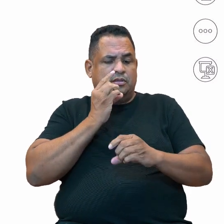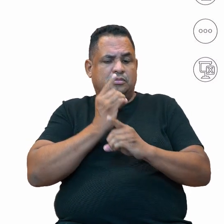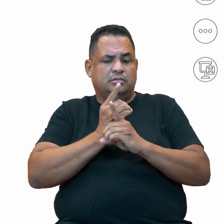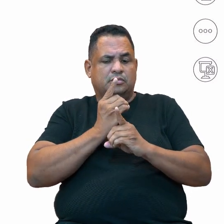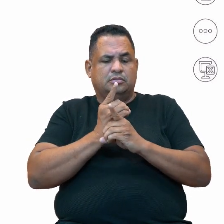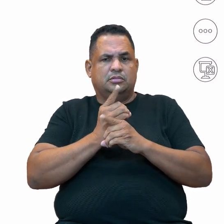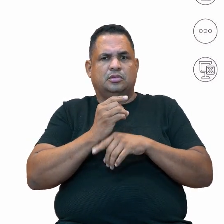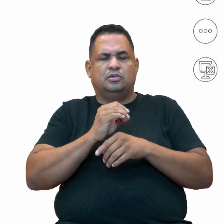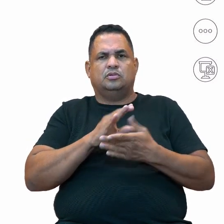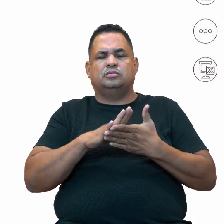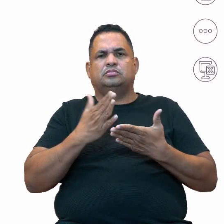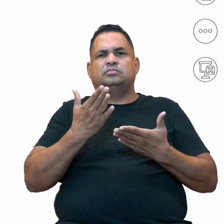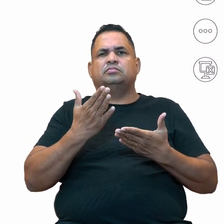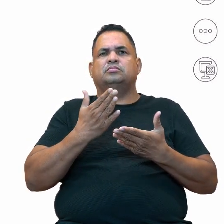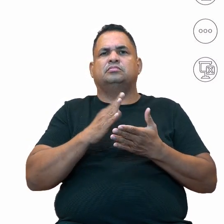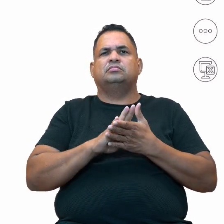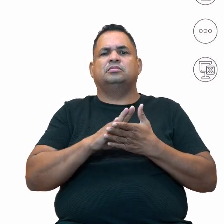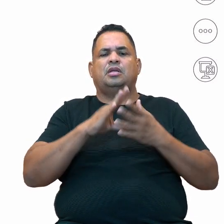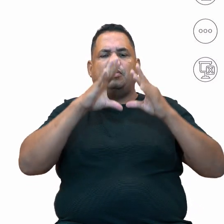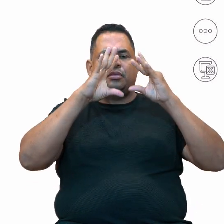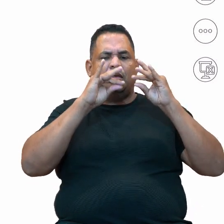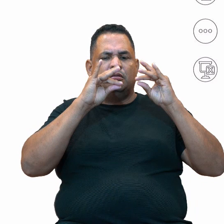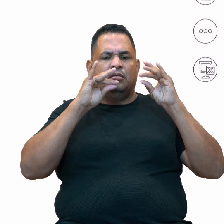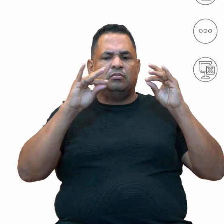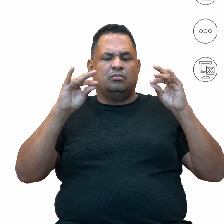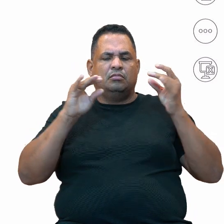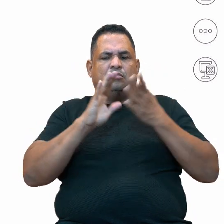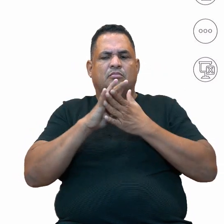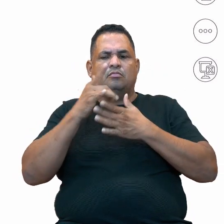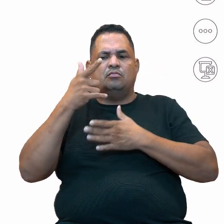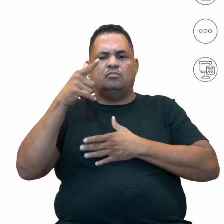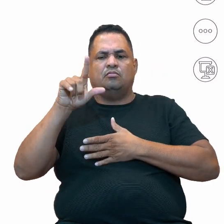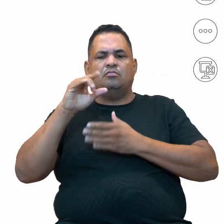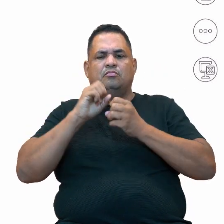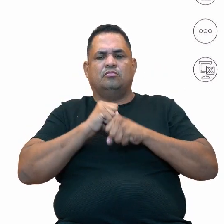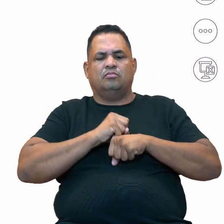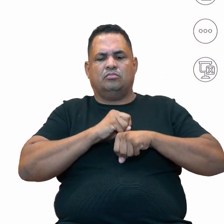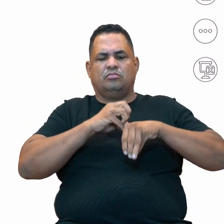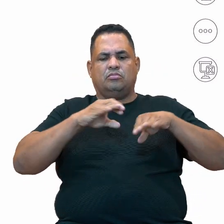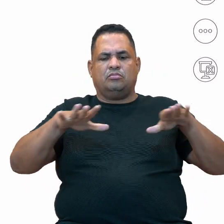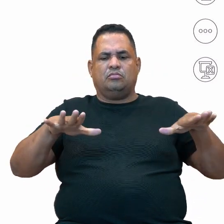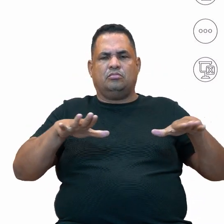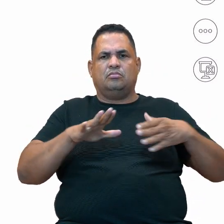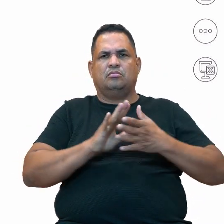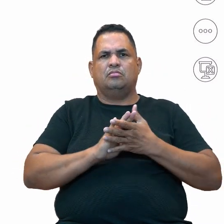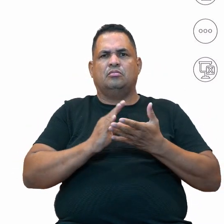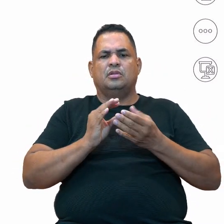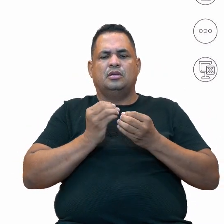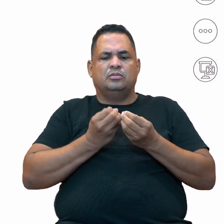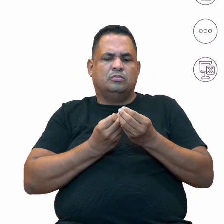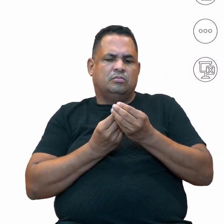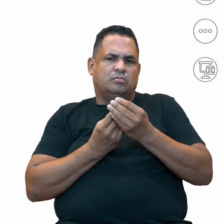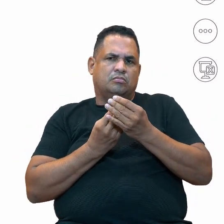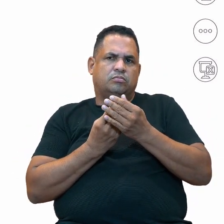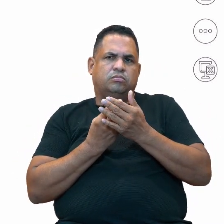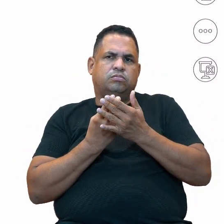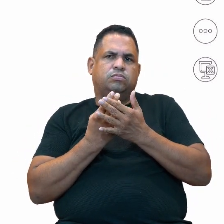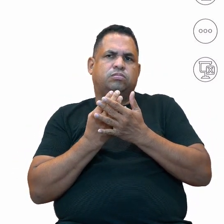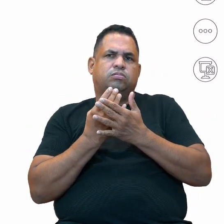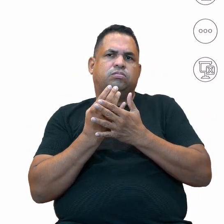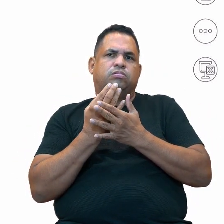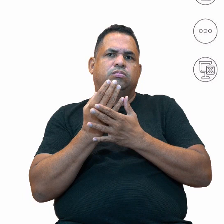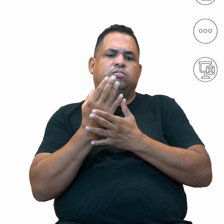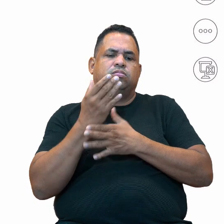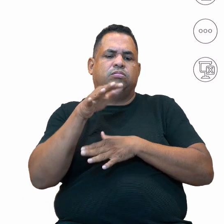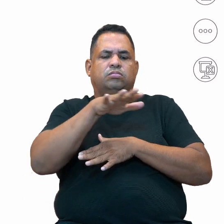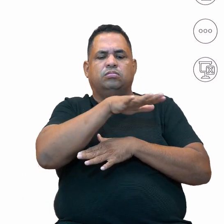substrato, encontrem umidade, eles vão conseguir se proliferar, germinar, tá? Em qualquer superfície